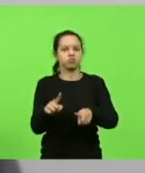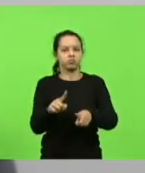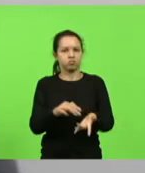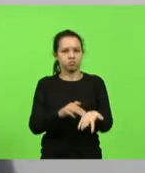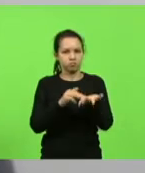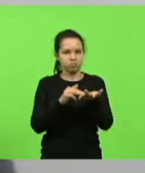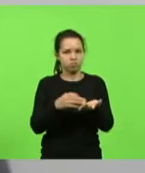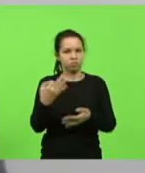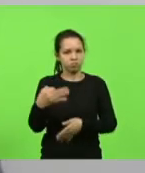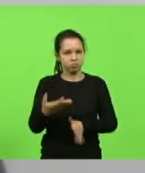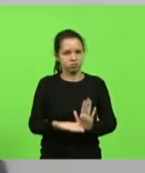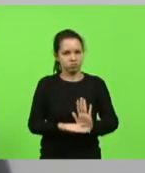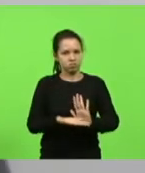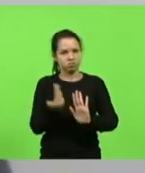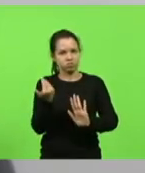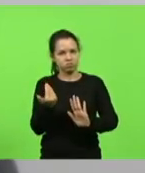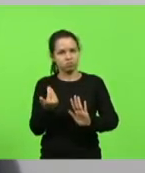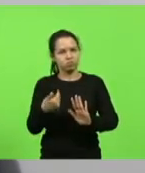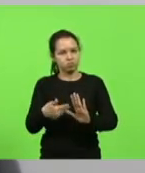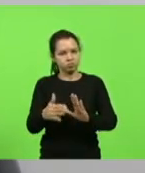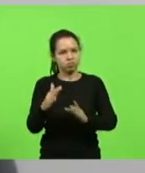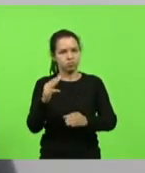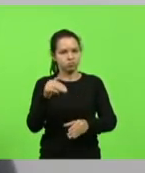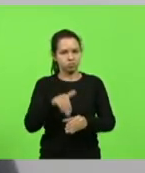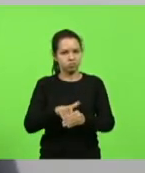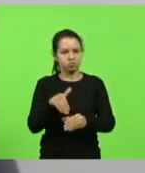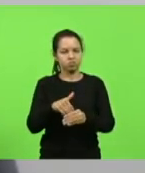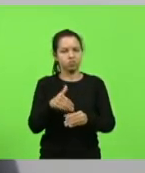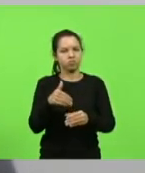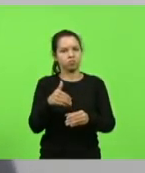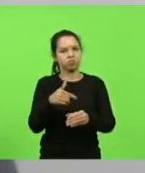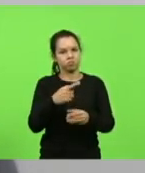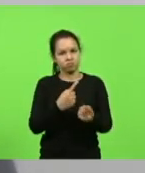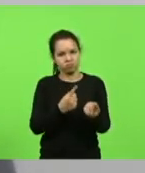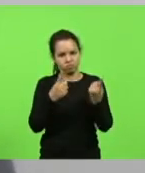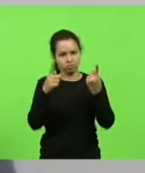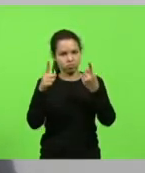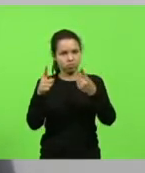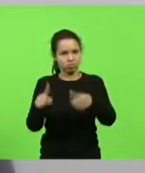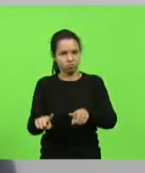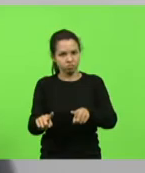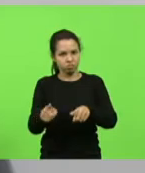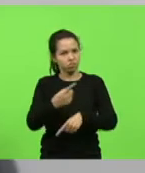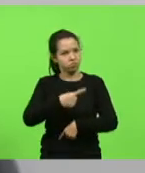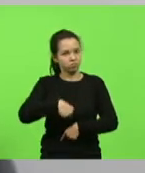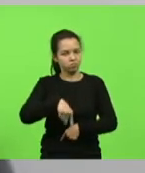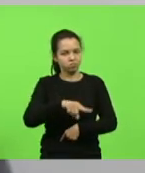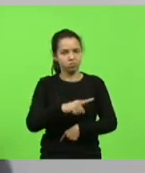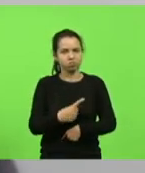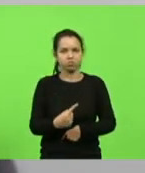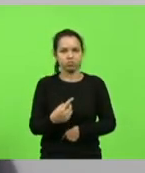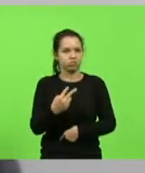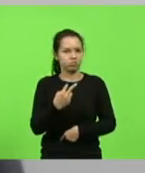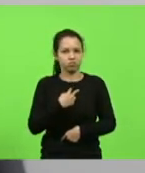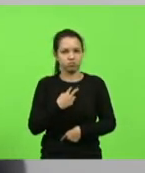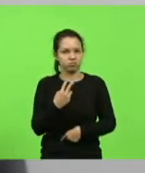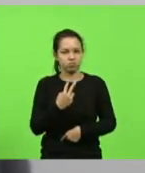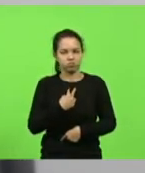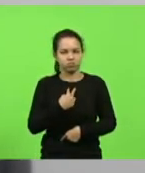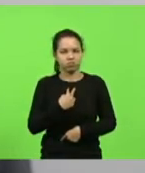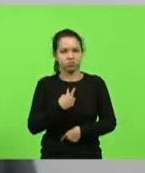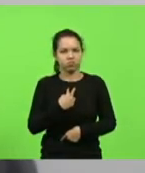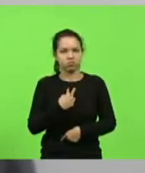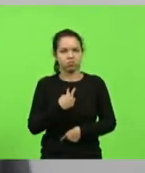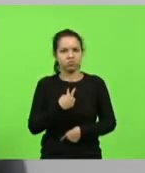mas indo para a votação, nós encaminhamos em contrário, não podemos dar esta